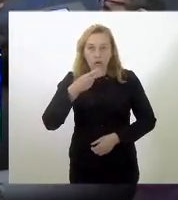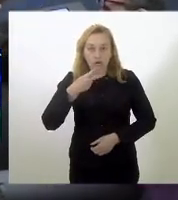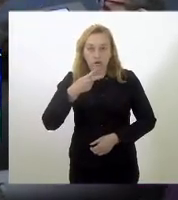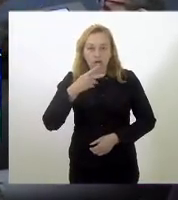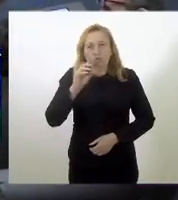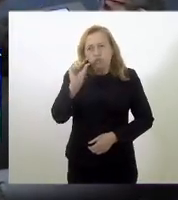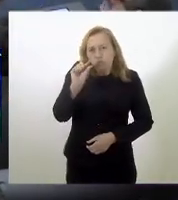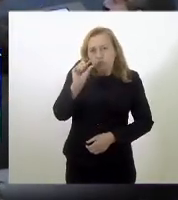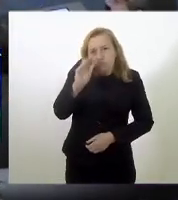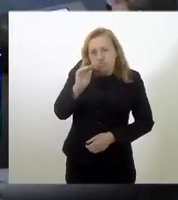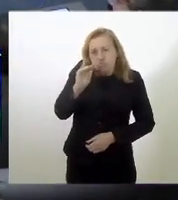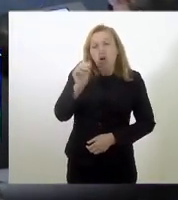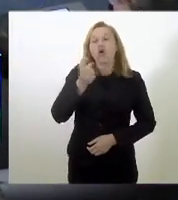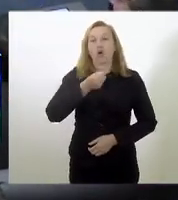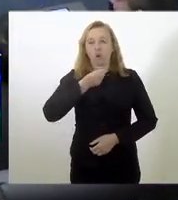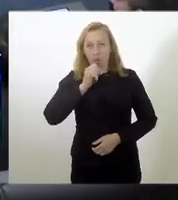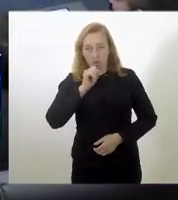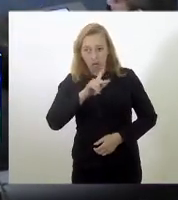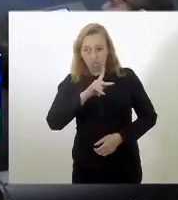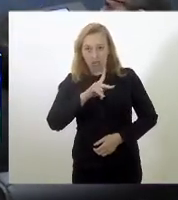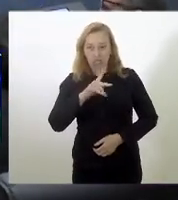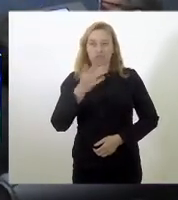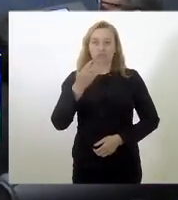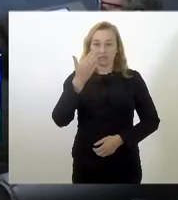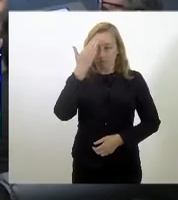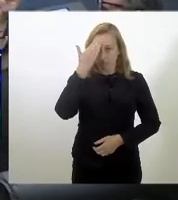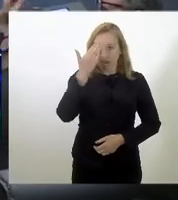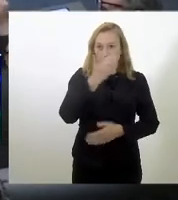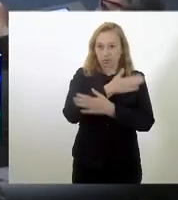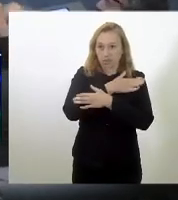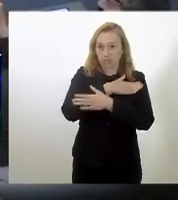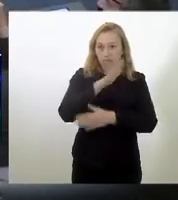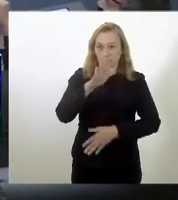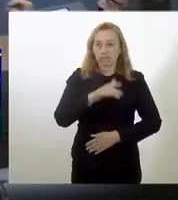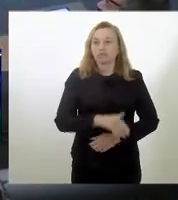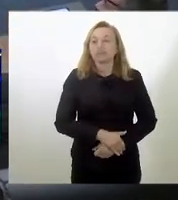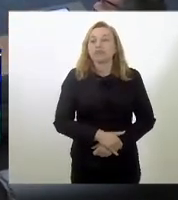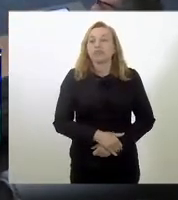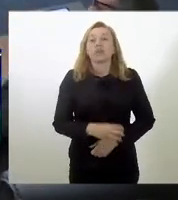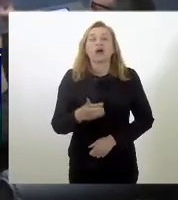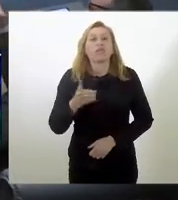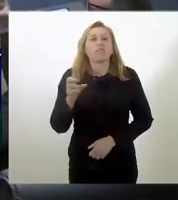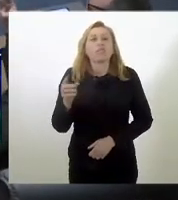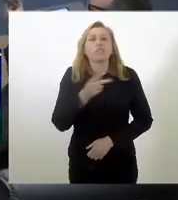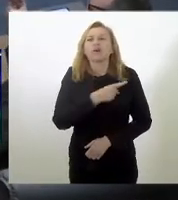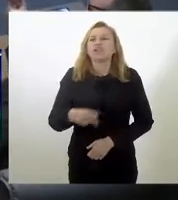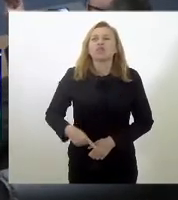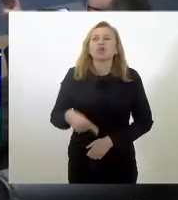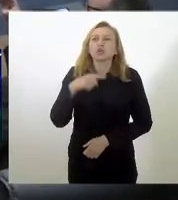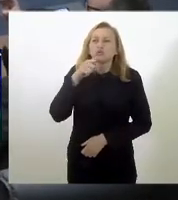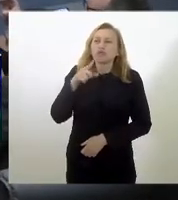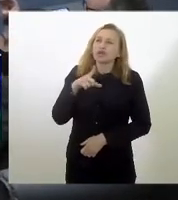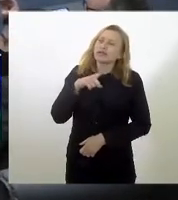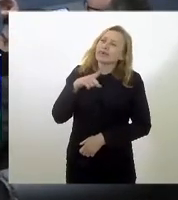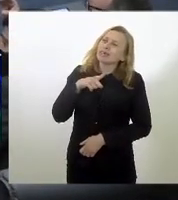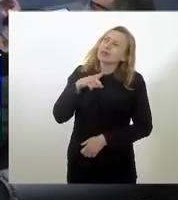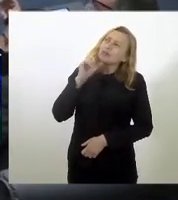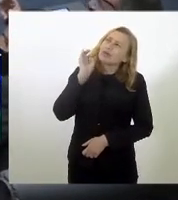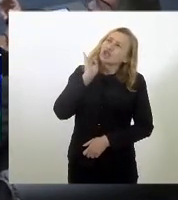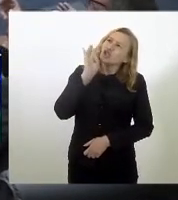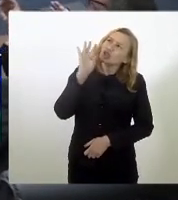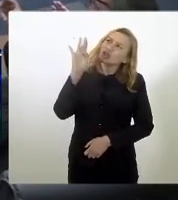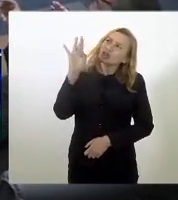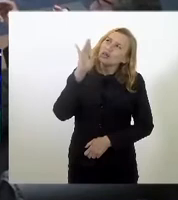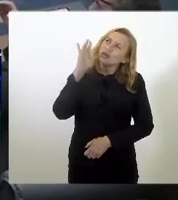baixo só. Ah, bom, valeu. Mas um abraço. Presidente, me tira uma dúvida. Sim. Imaginemos que